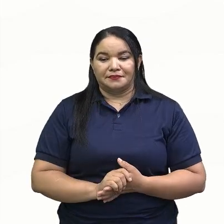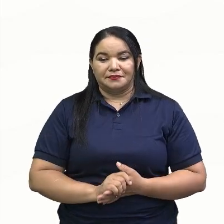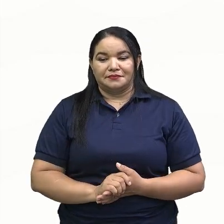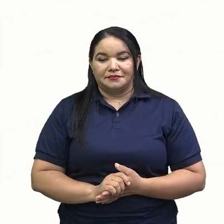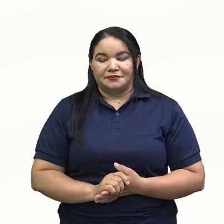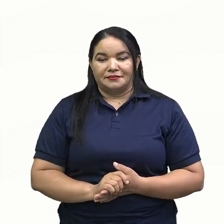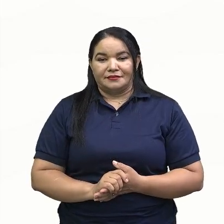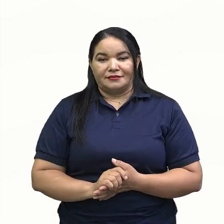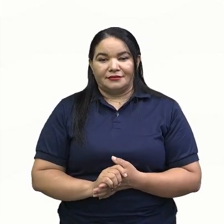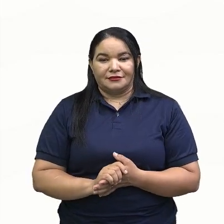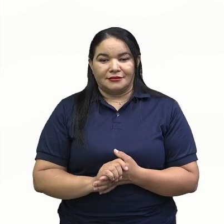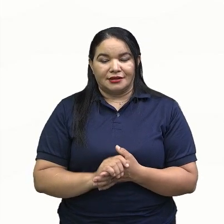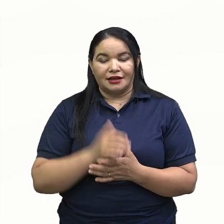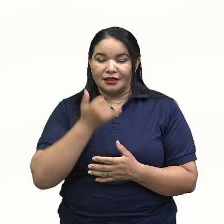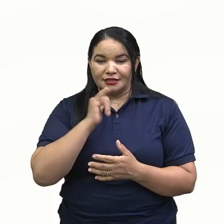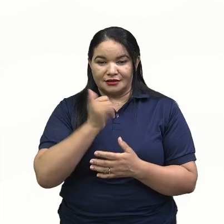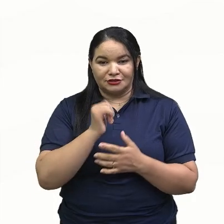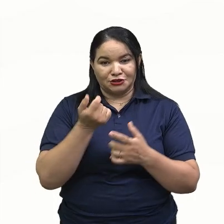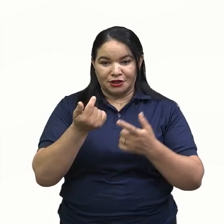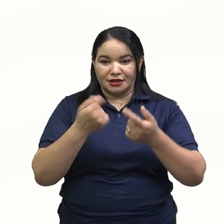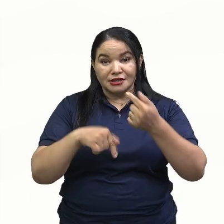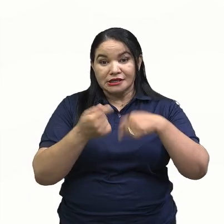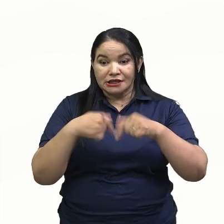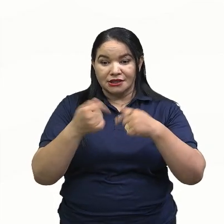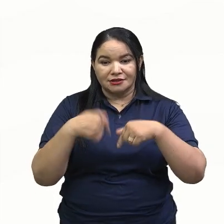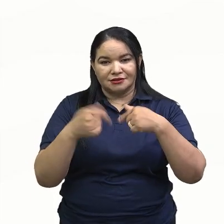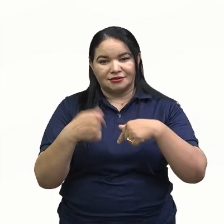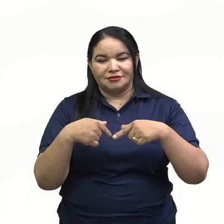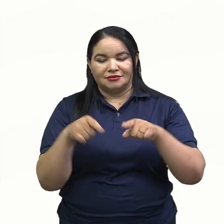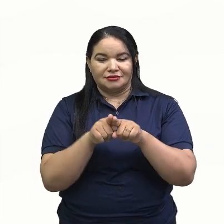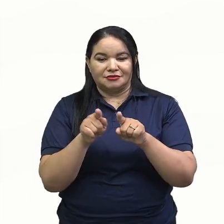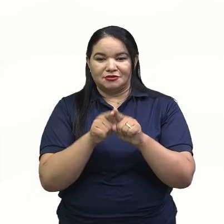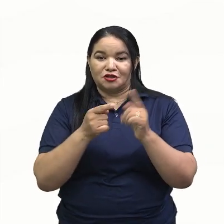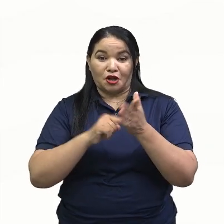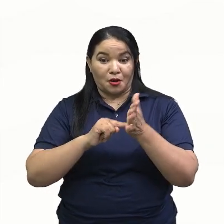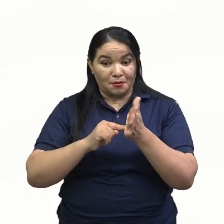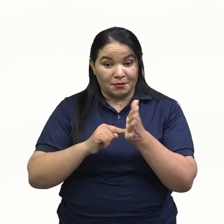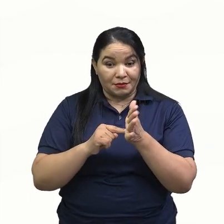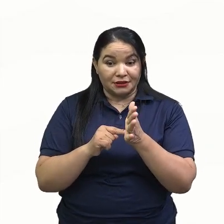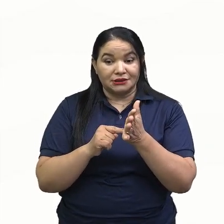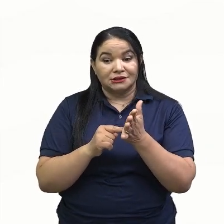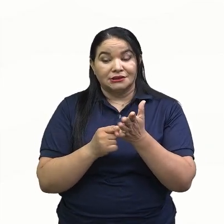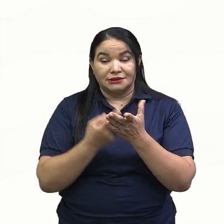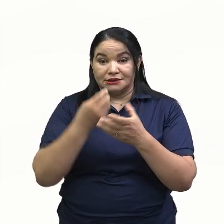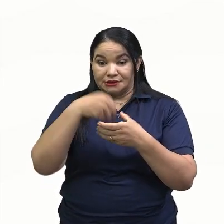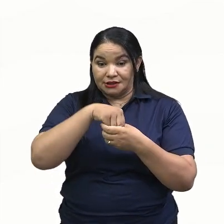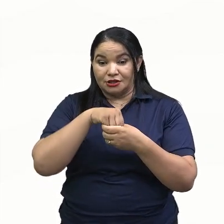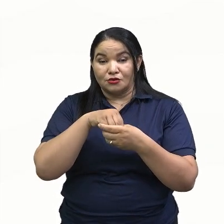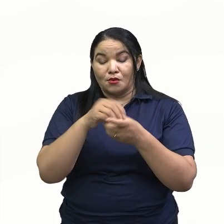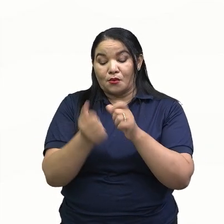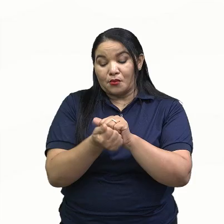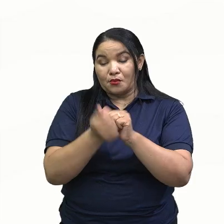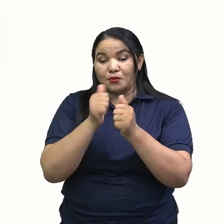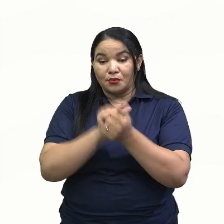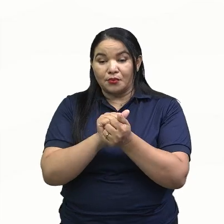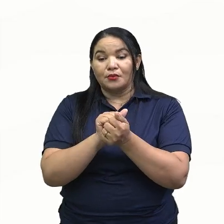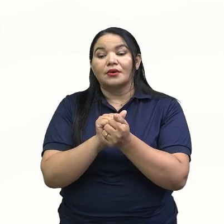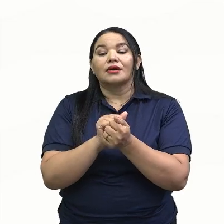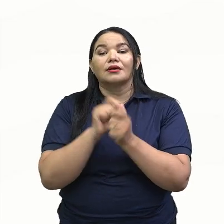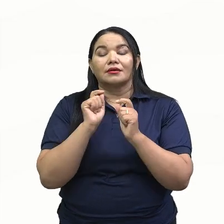exemplo, a energia química, a mecânica, e ela vai nos dar o